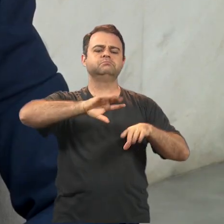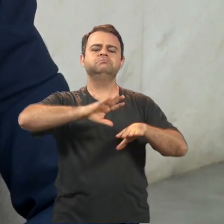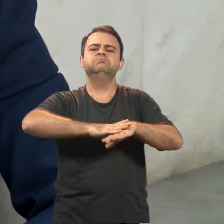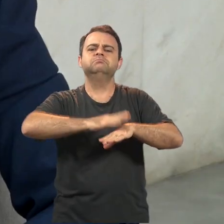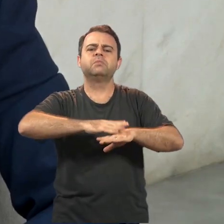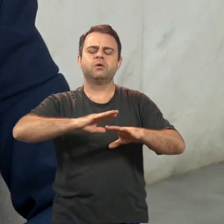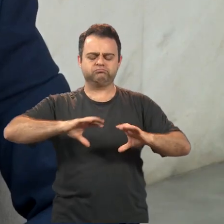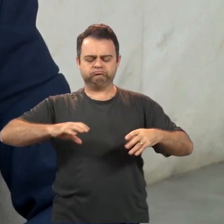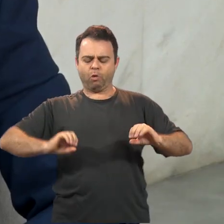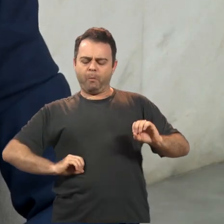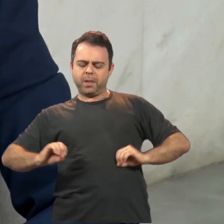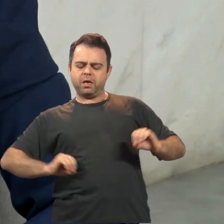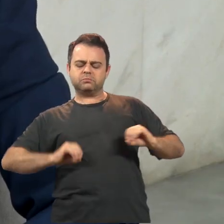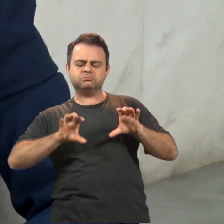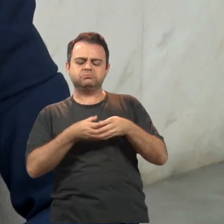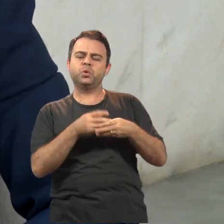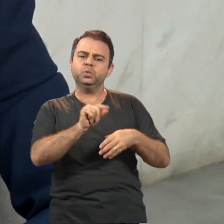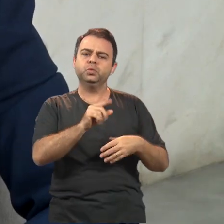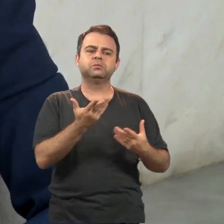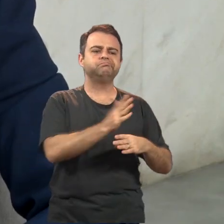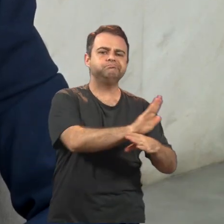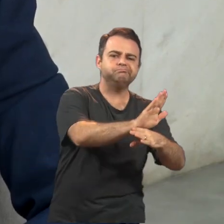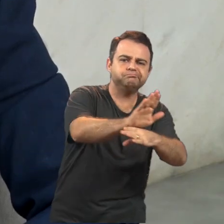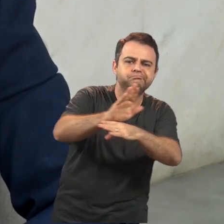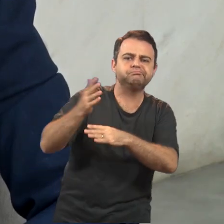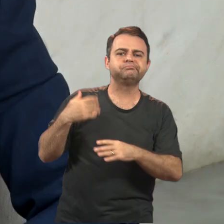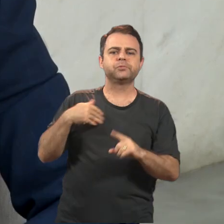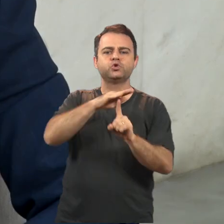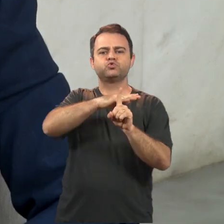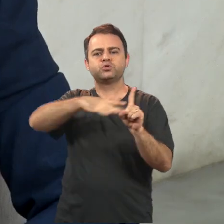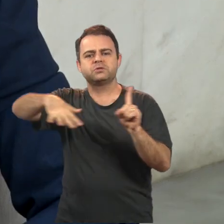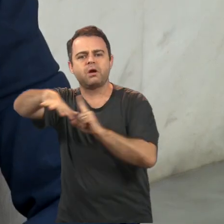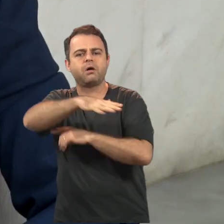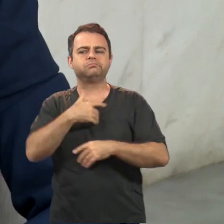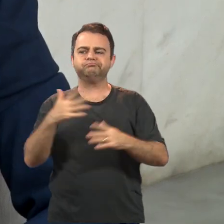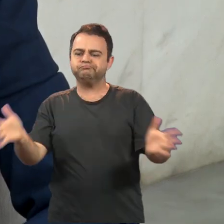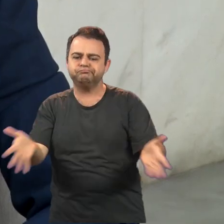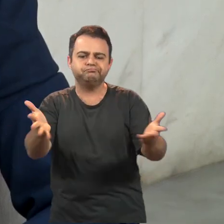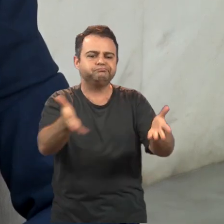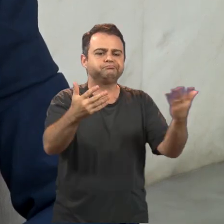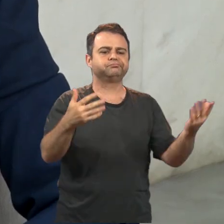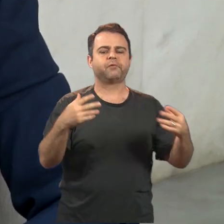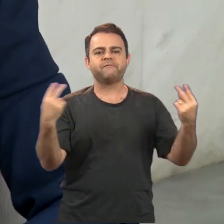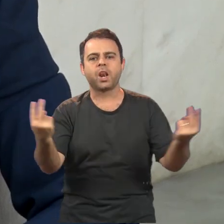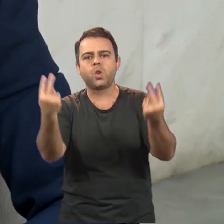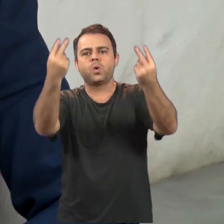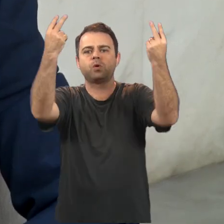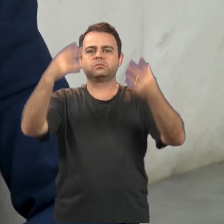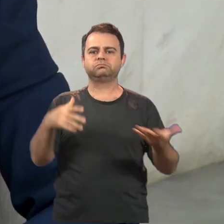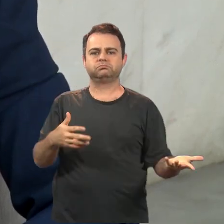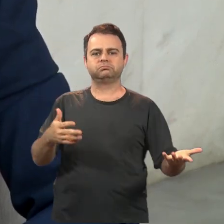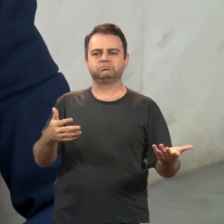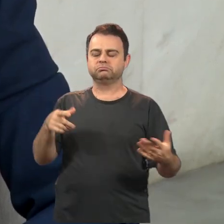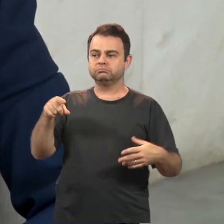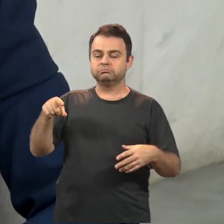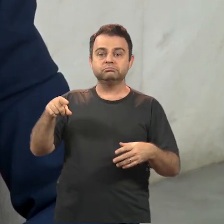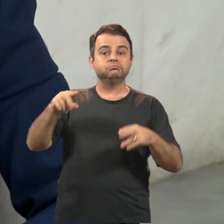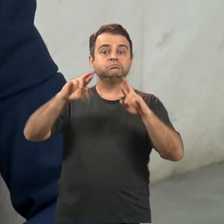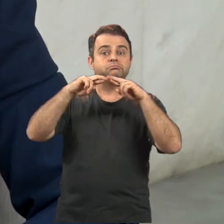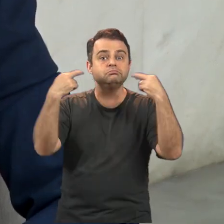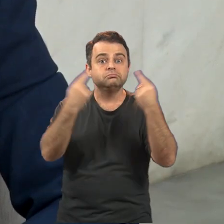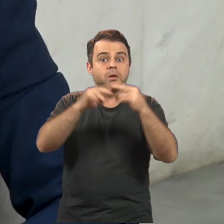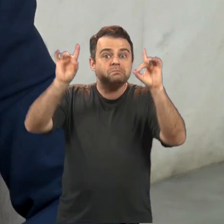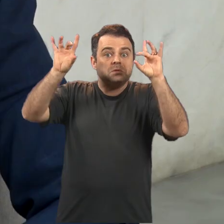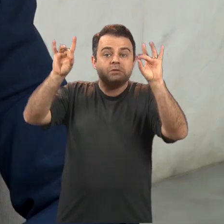espiritual, social, valorativa na nossa cidade. E eles nunca tiveram essa oportunidade